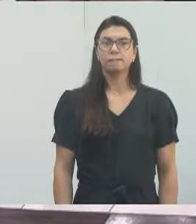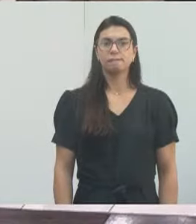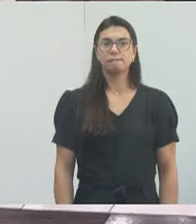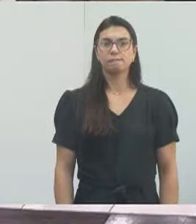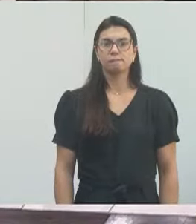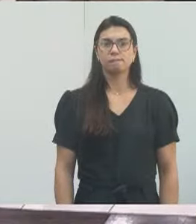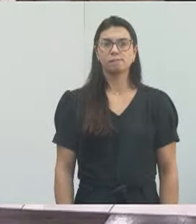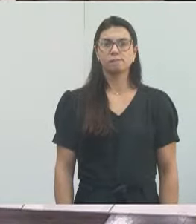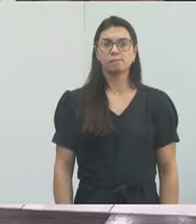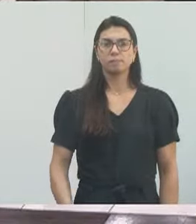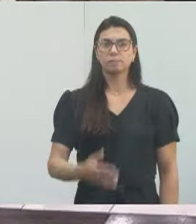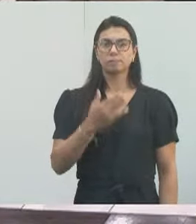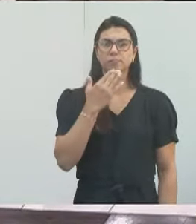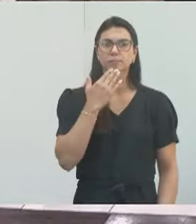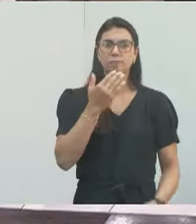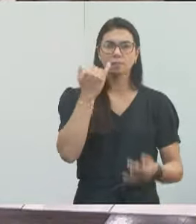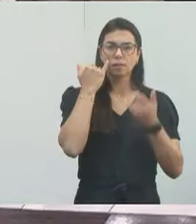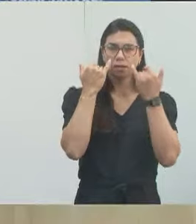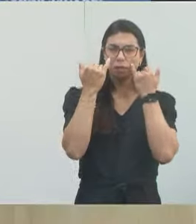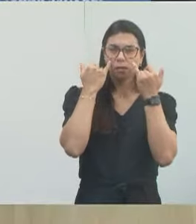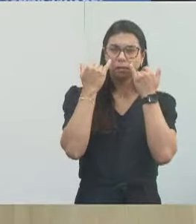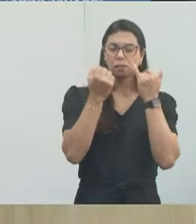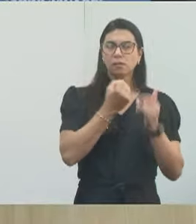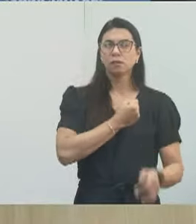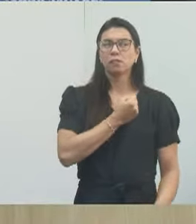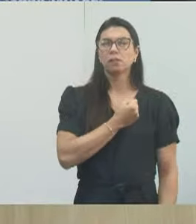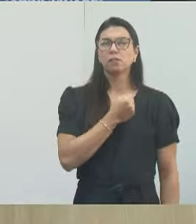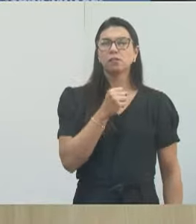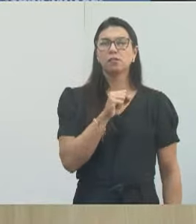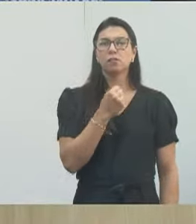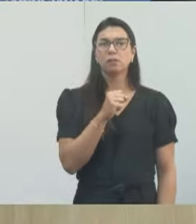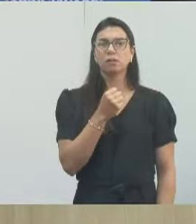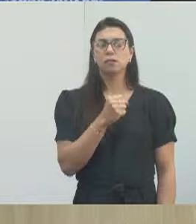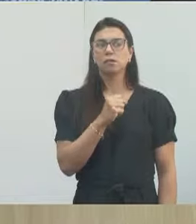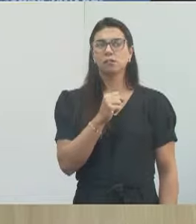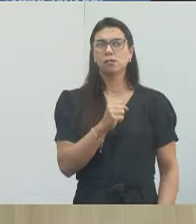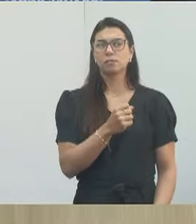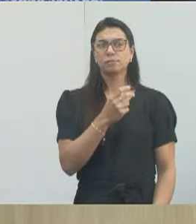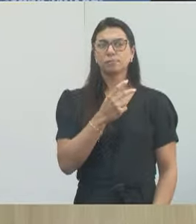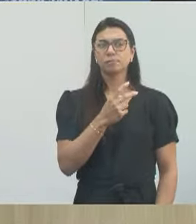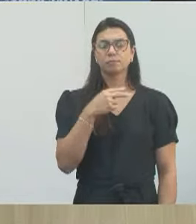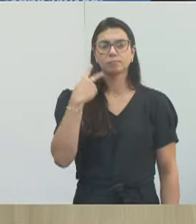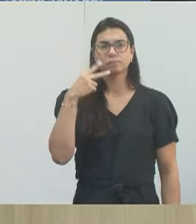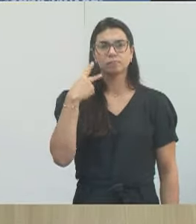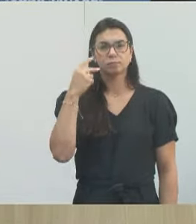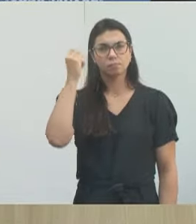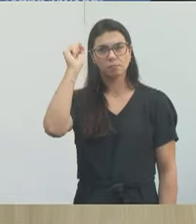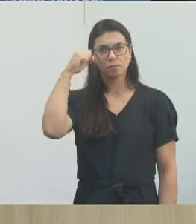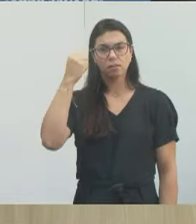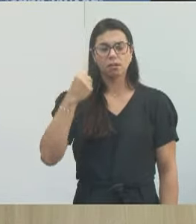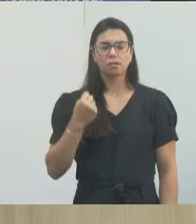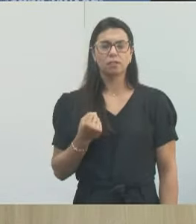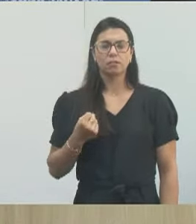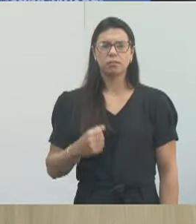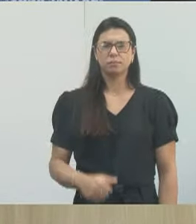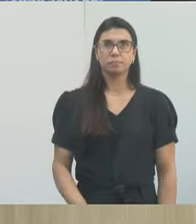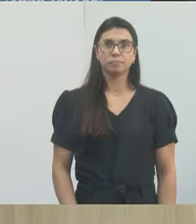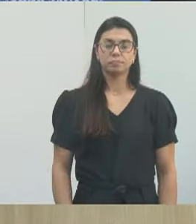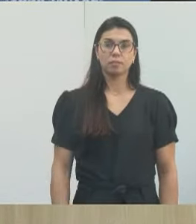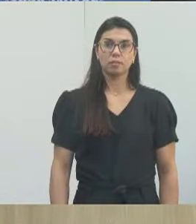votação pedido de informações 88 autoria vereadora Sônia patas da